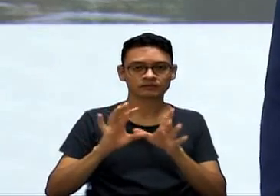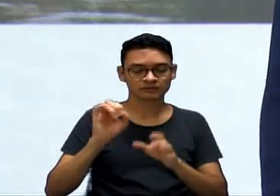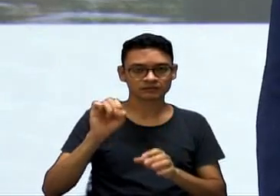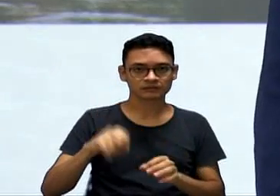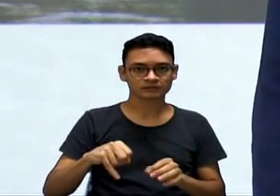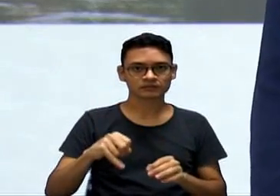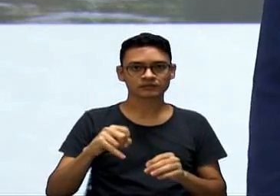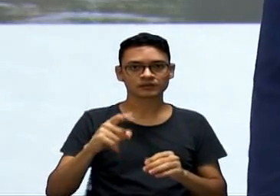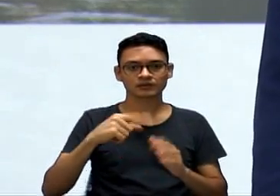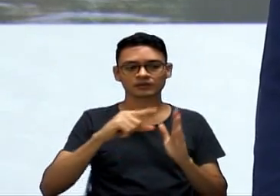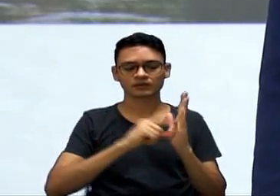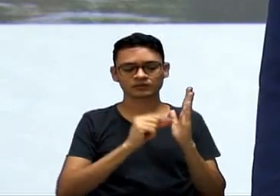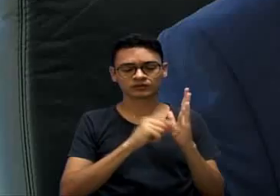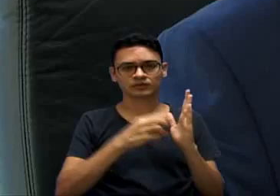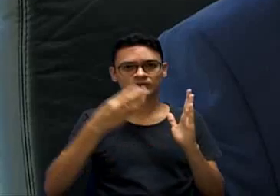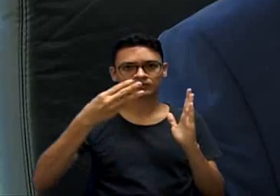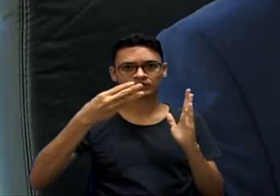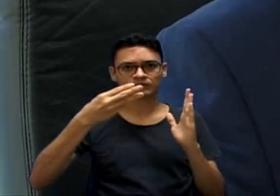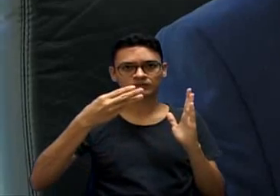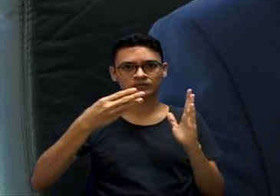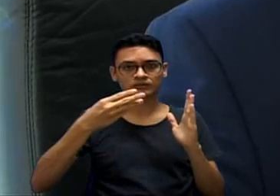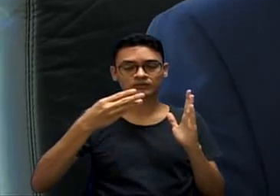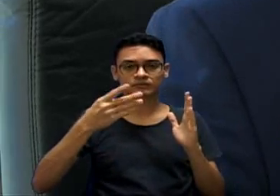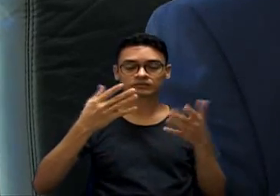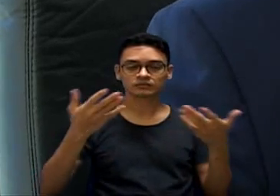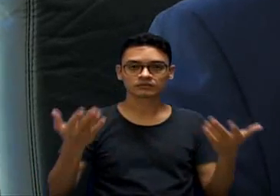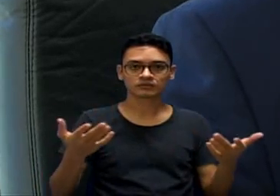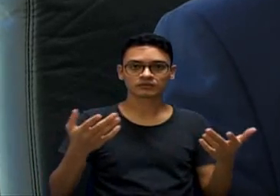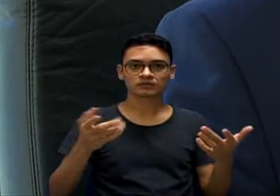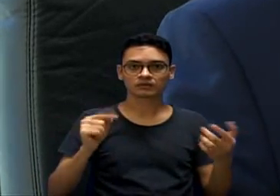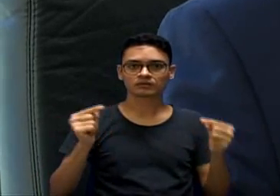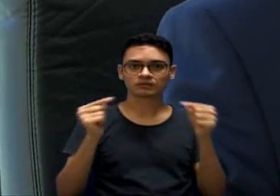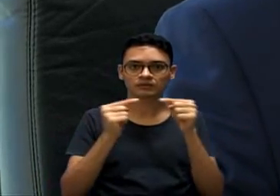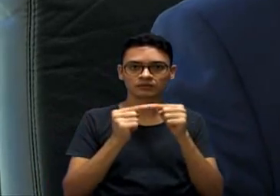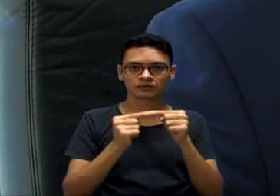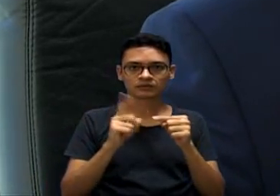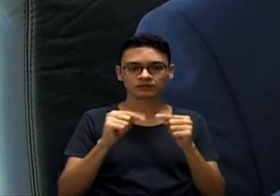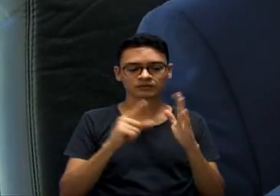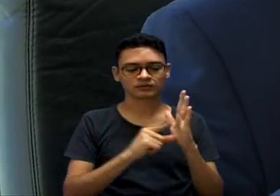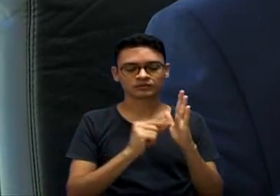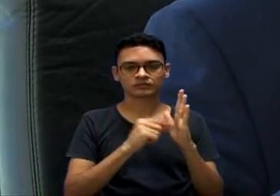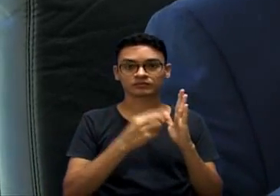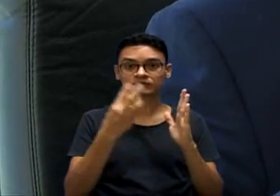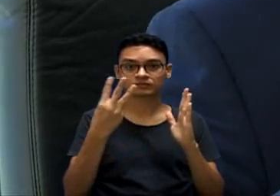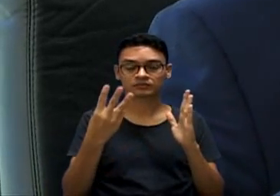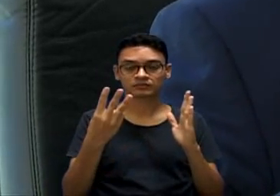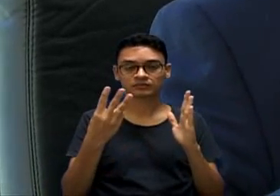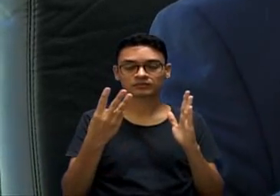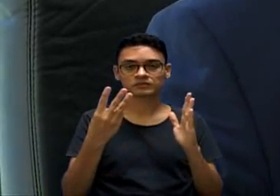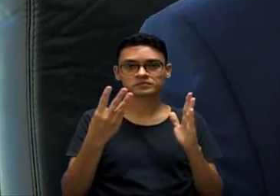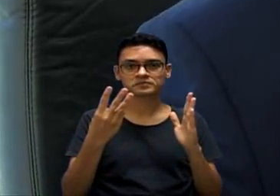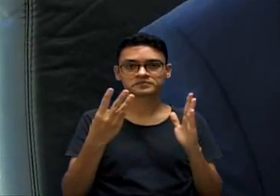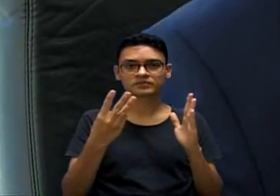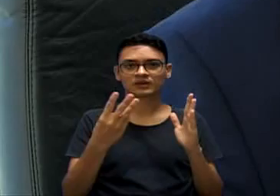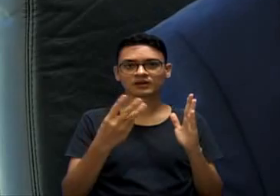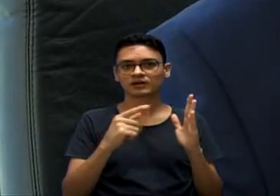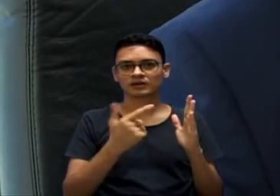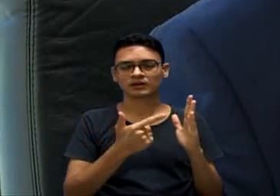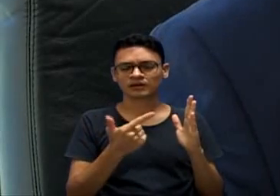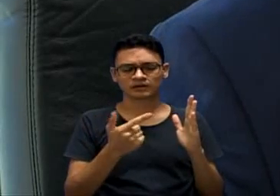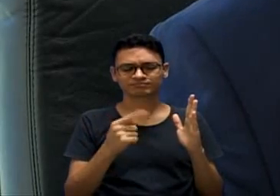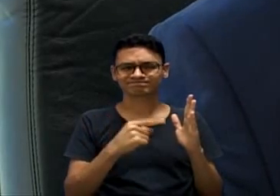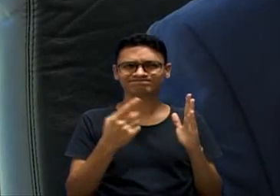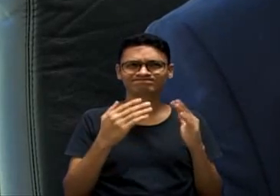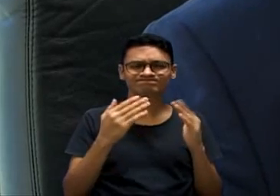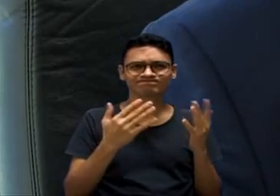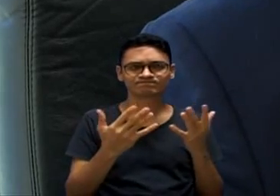Nós demos um parecer. Talvez no artigo 3º, Donizete. Mas é específico com relação ao artigo 3º. Mas ela não tem consistência. Aqui na